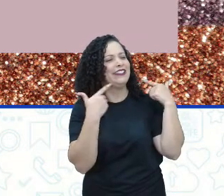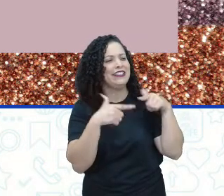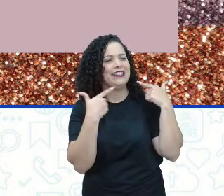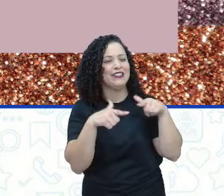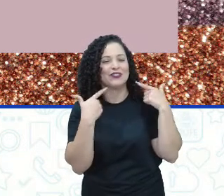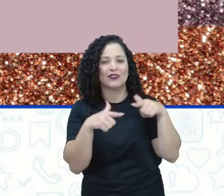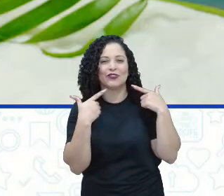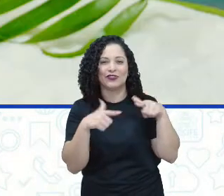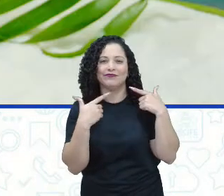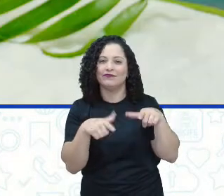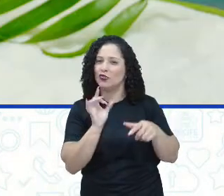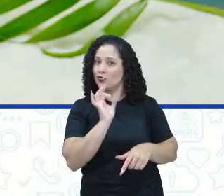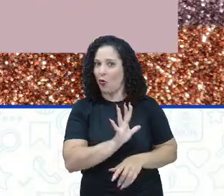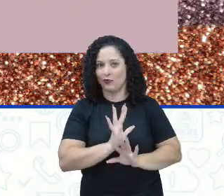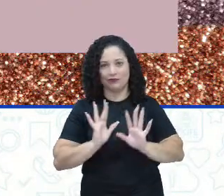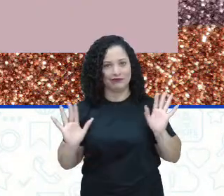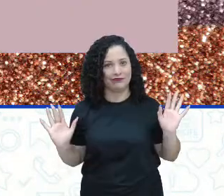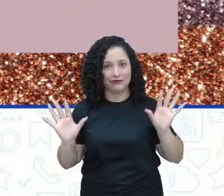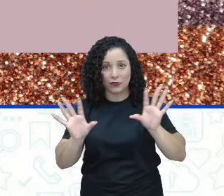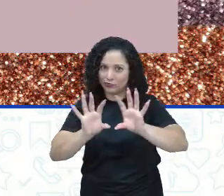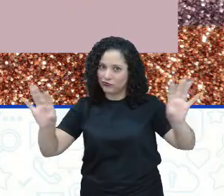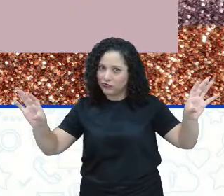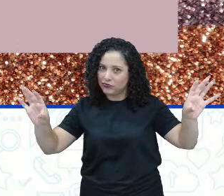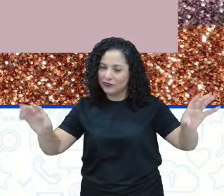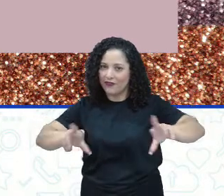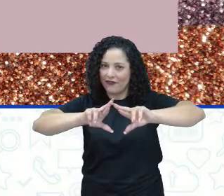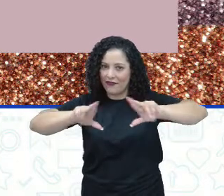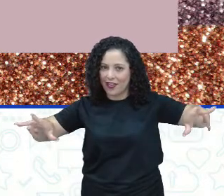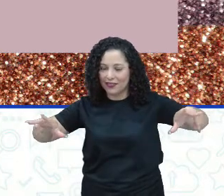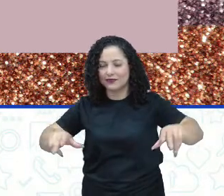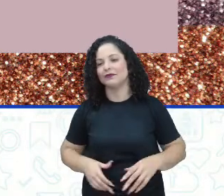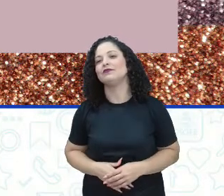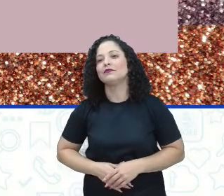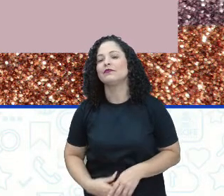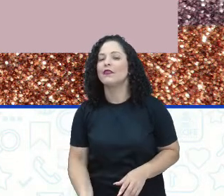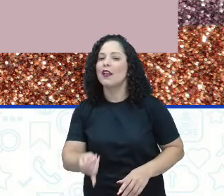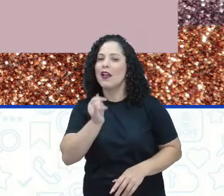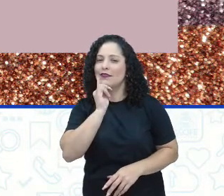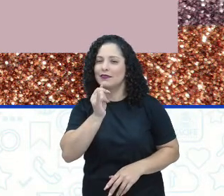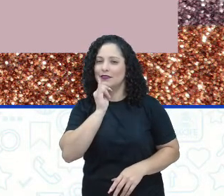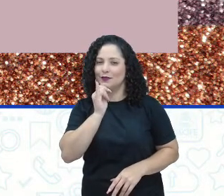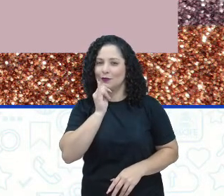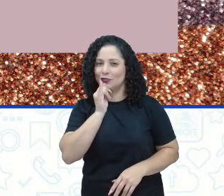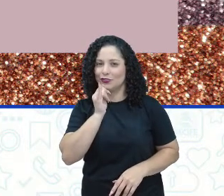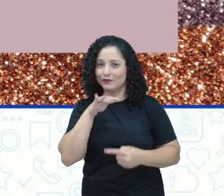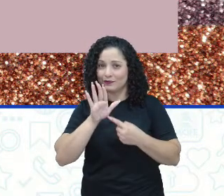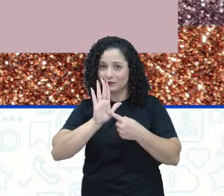ou gargalhadas em quem ouve. Então, vamos ver alguns outros exemplos para ver se a gente encontra